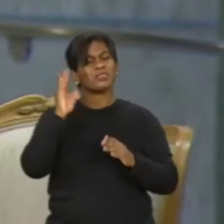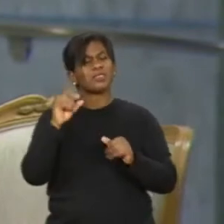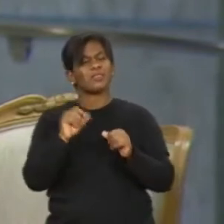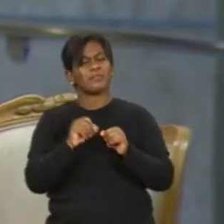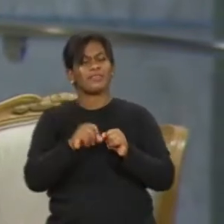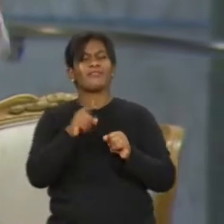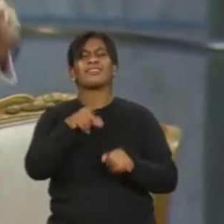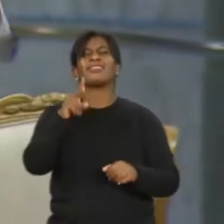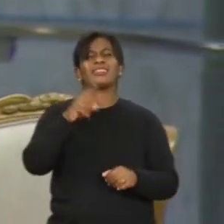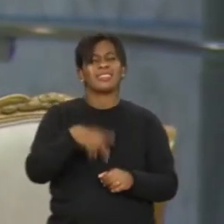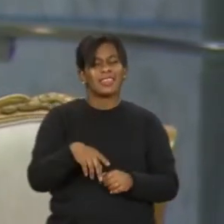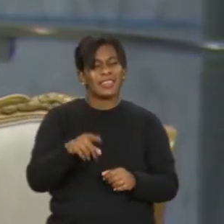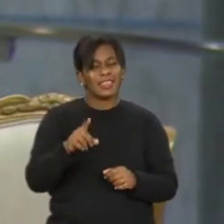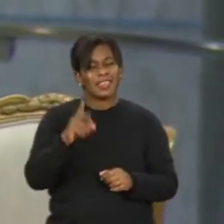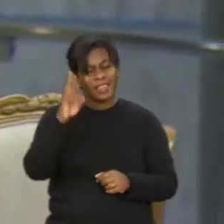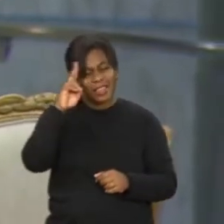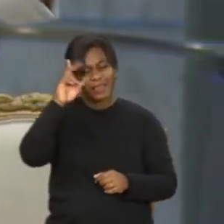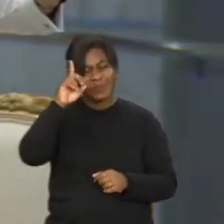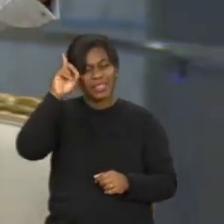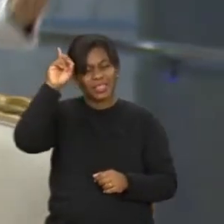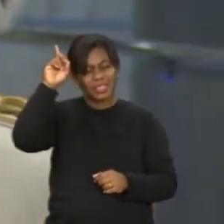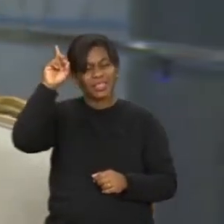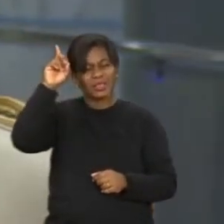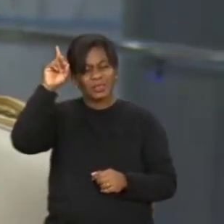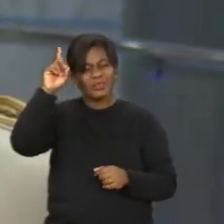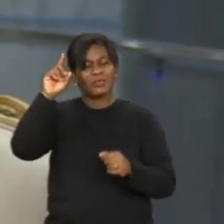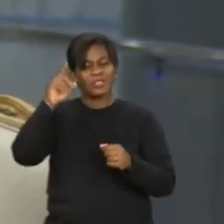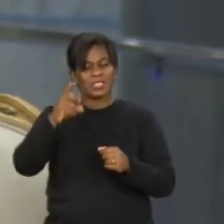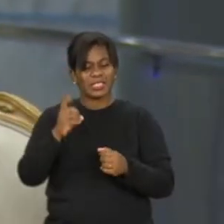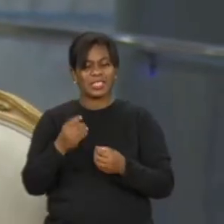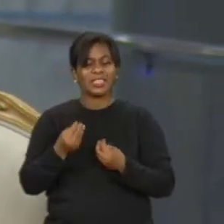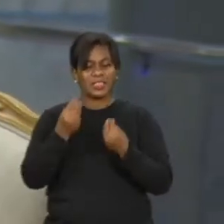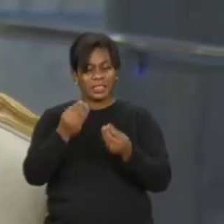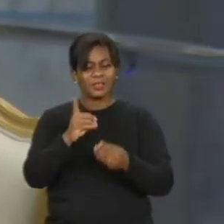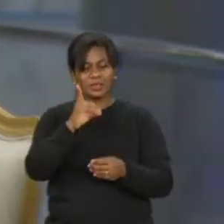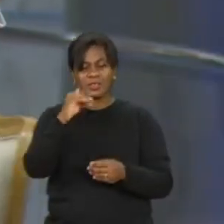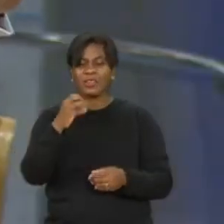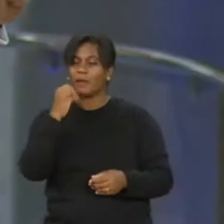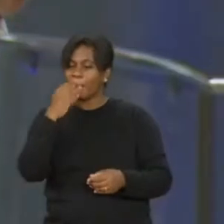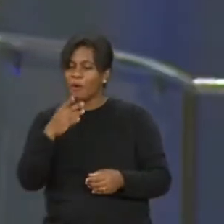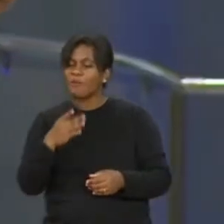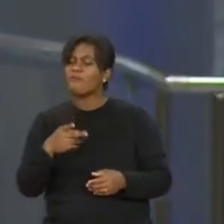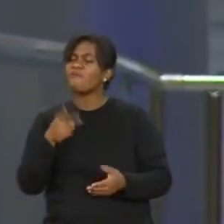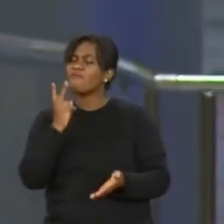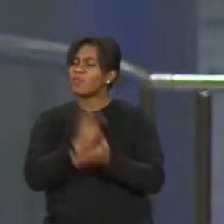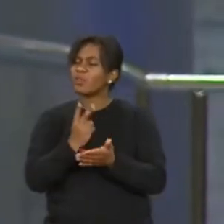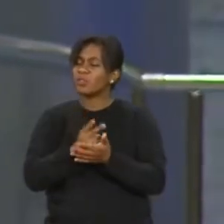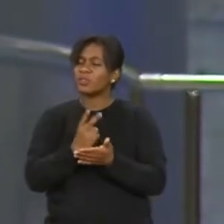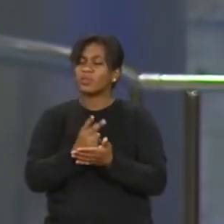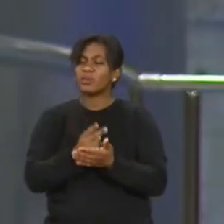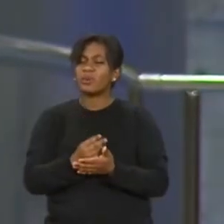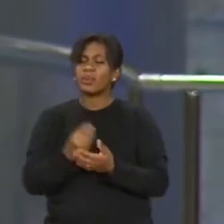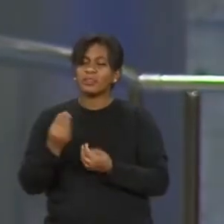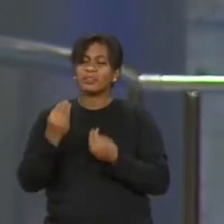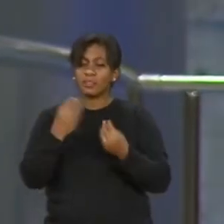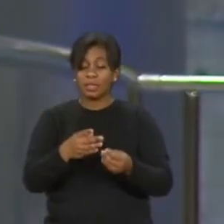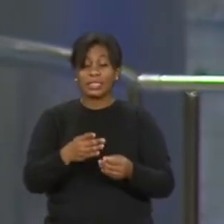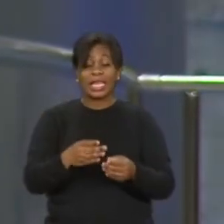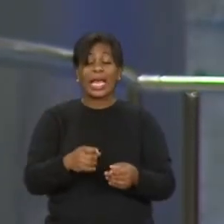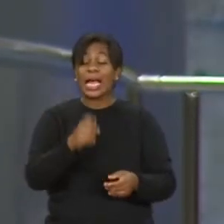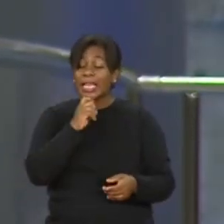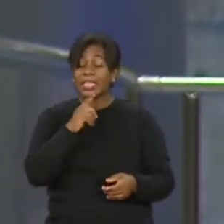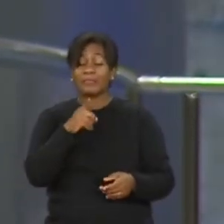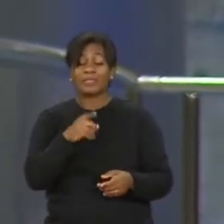você sabe que o Deus que já te deu dias bons vai continuar dando, ainda que você esteja vivendo uma situação que